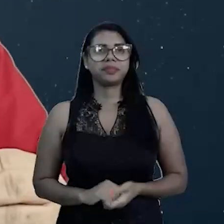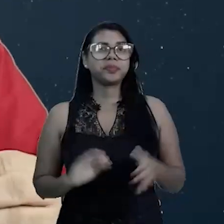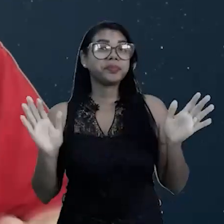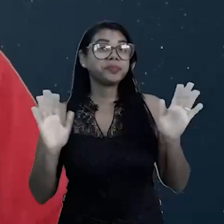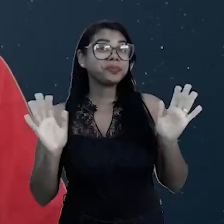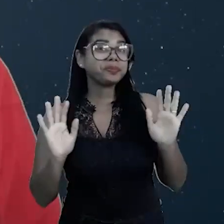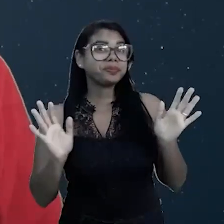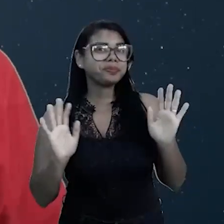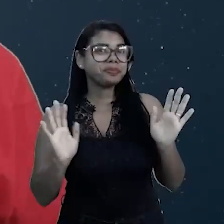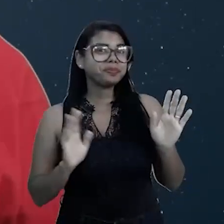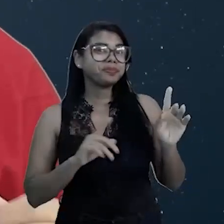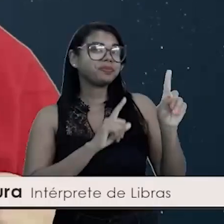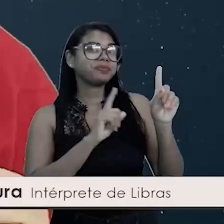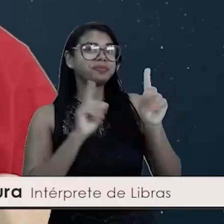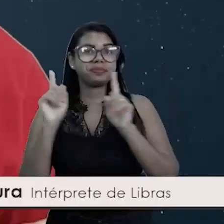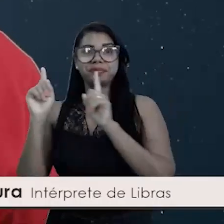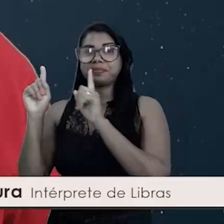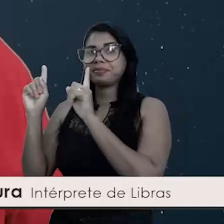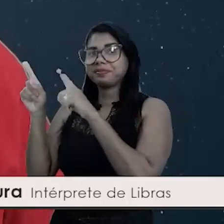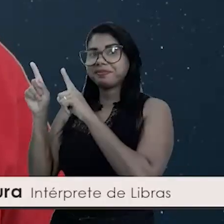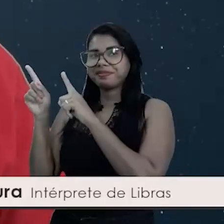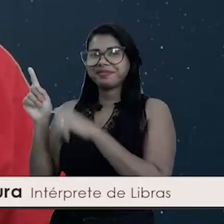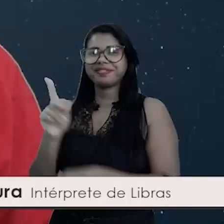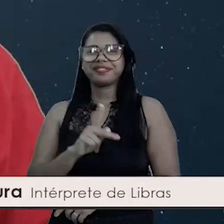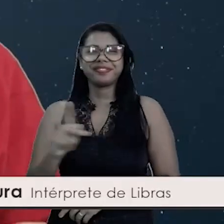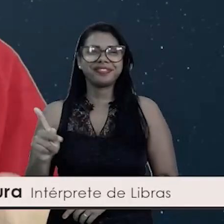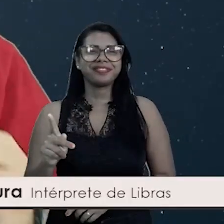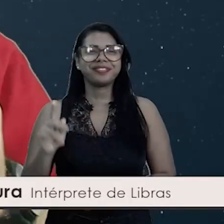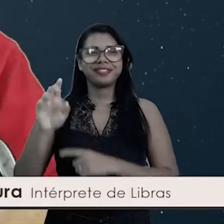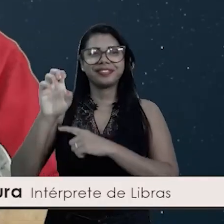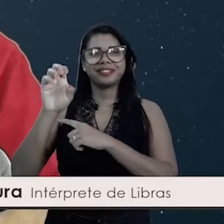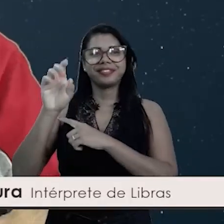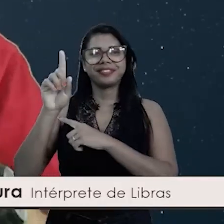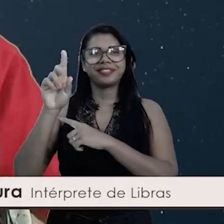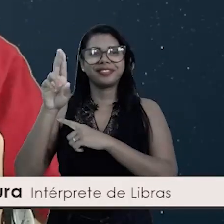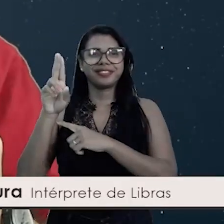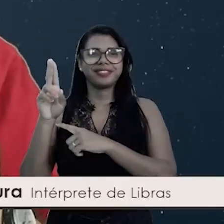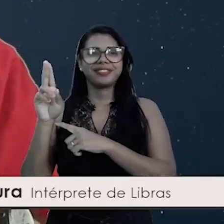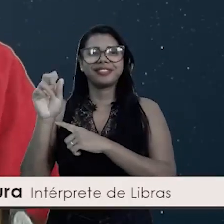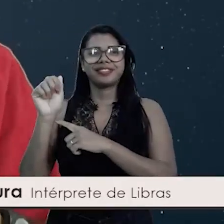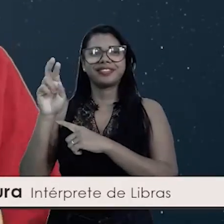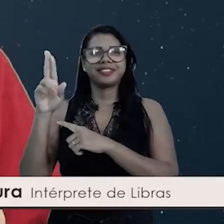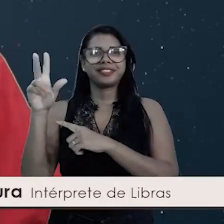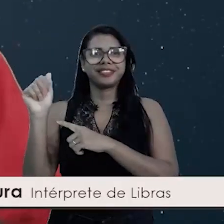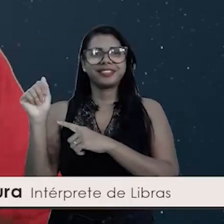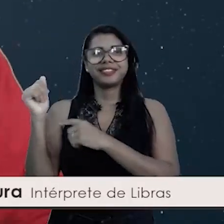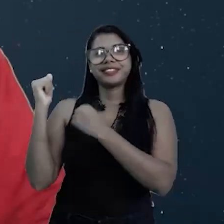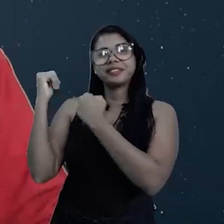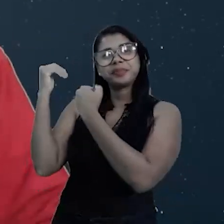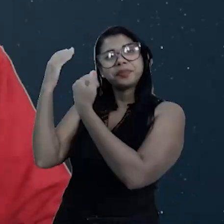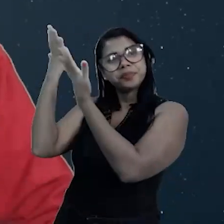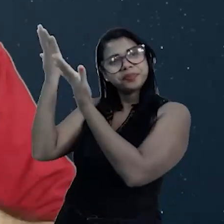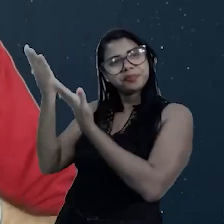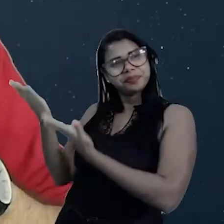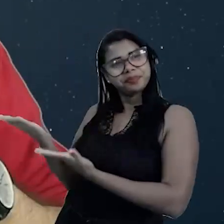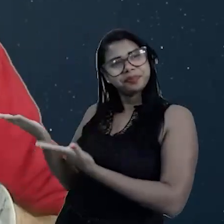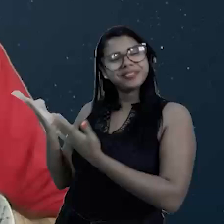Alô, galera! Duduzinho na área! Estou de volta, professor Eduardo